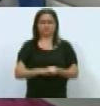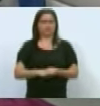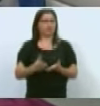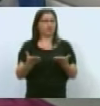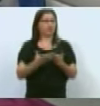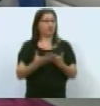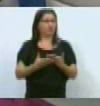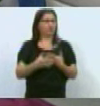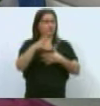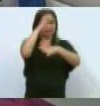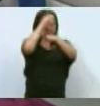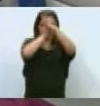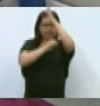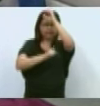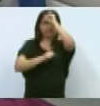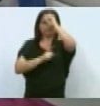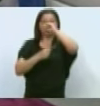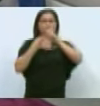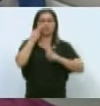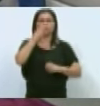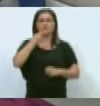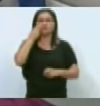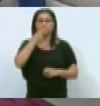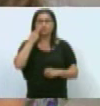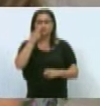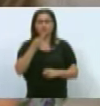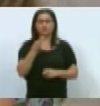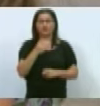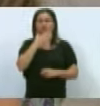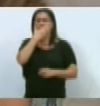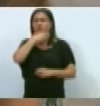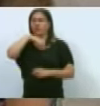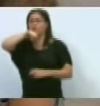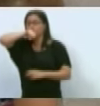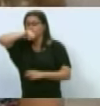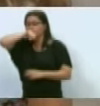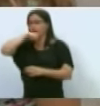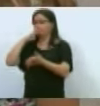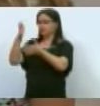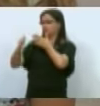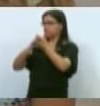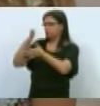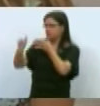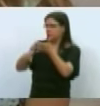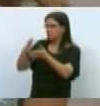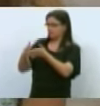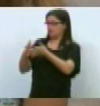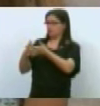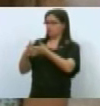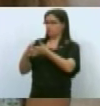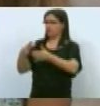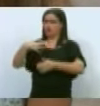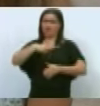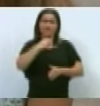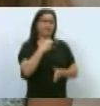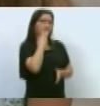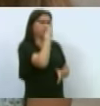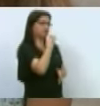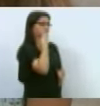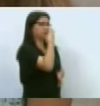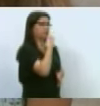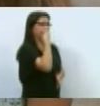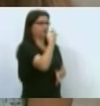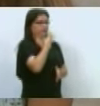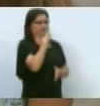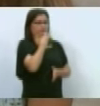aprender a falar. Porque ela tá com a fé, o pai dela, ele tá, anima o pai. Começou a